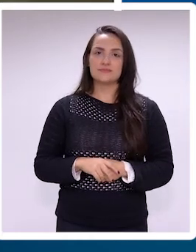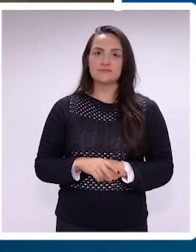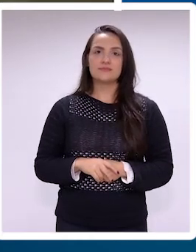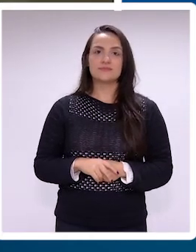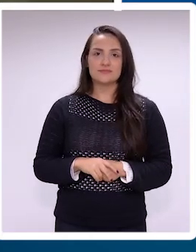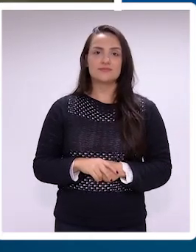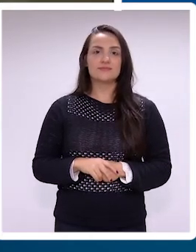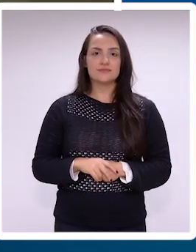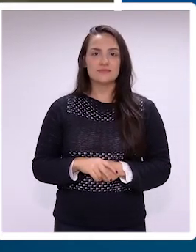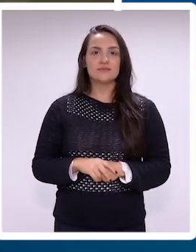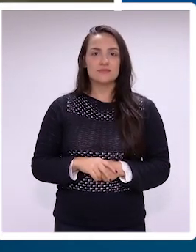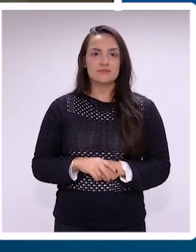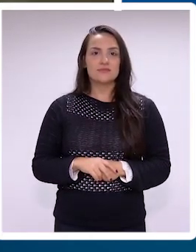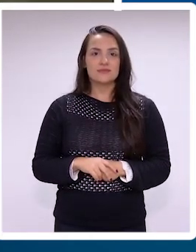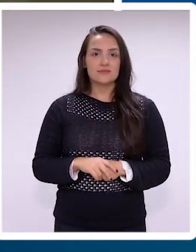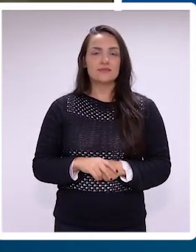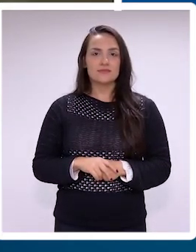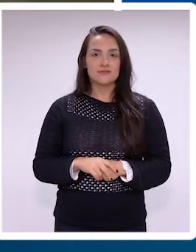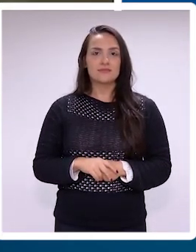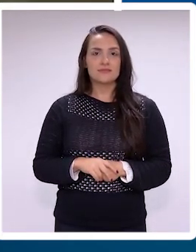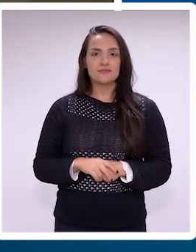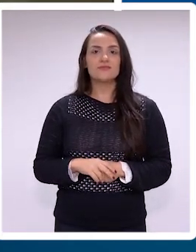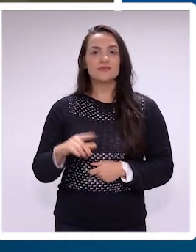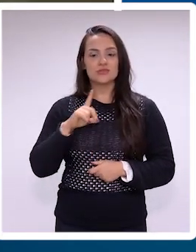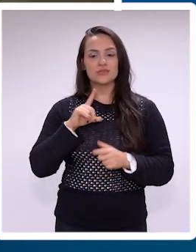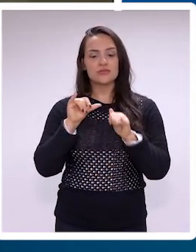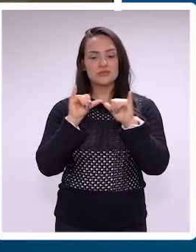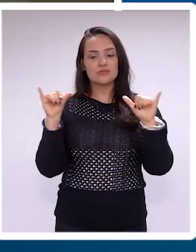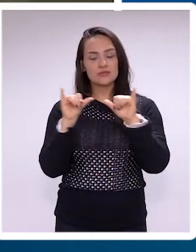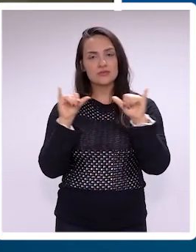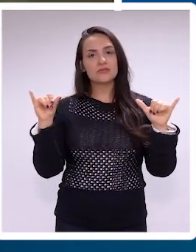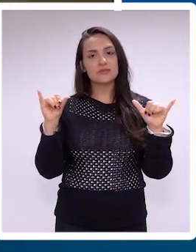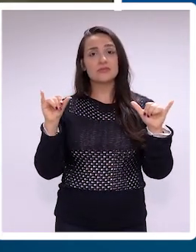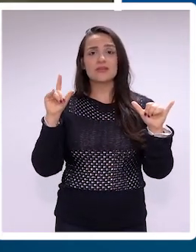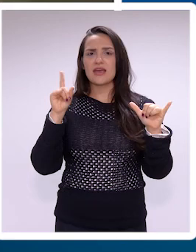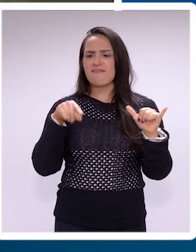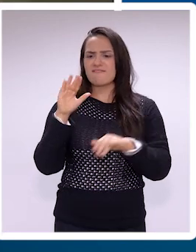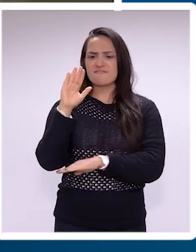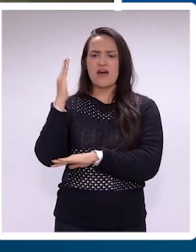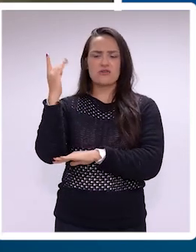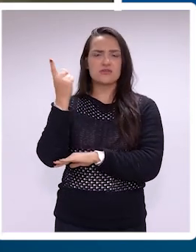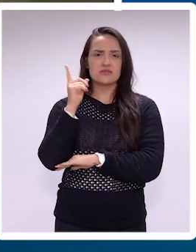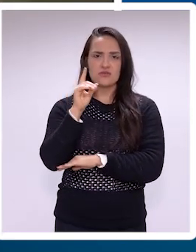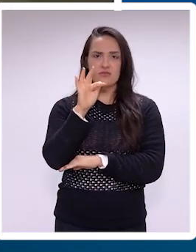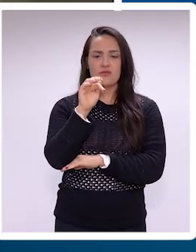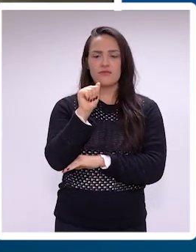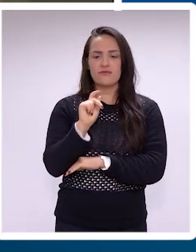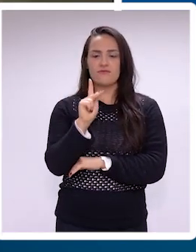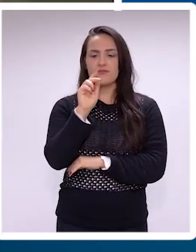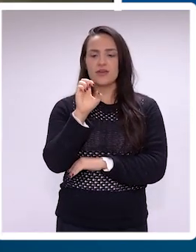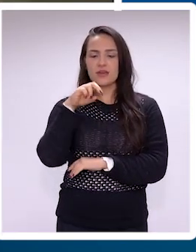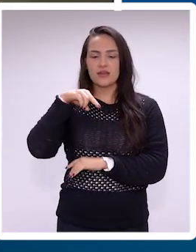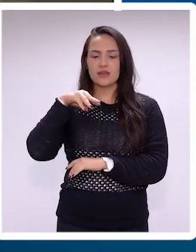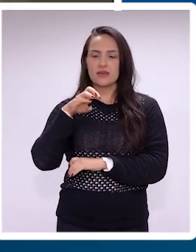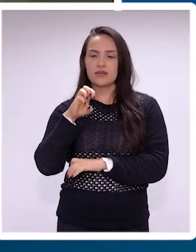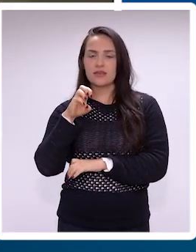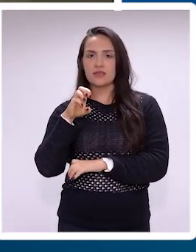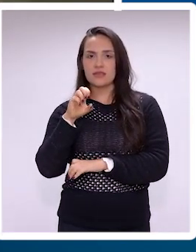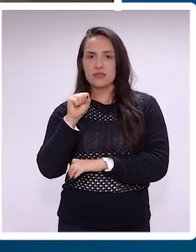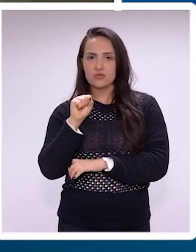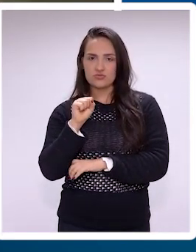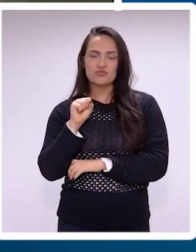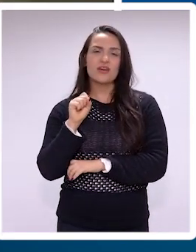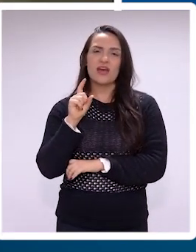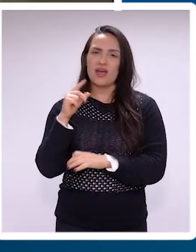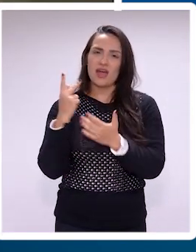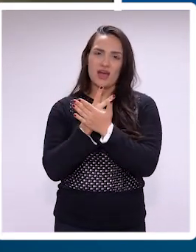fake news, que têm trazido muito mal a nós, e poder transmitir algumas informações que podem ser úteis